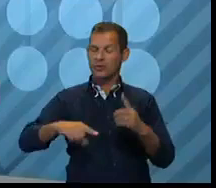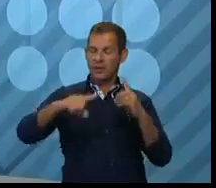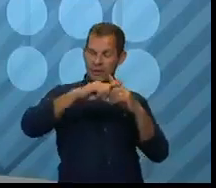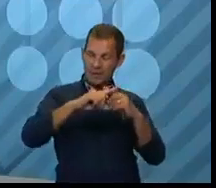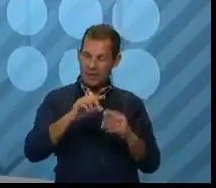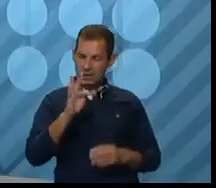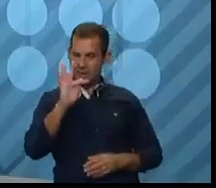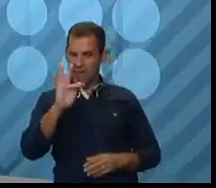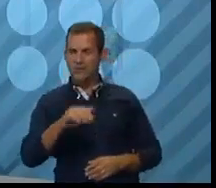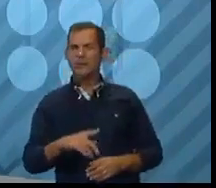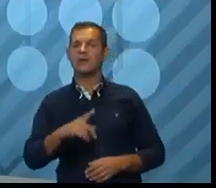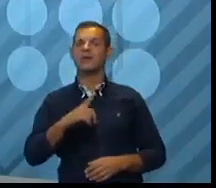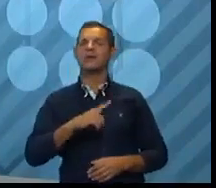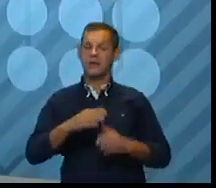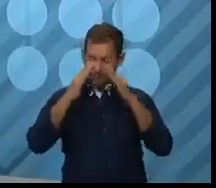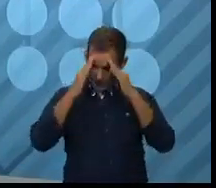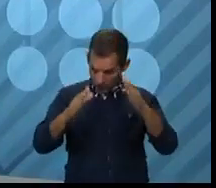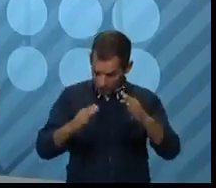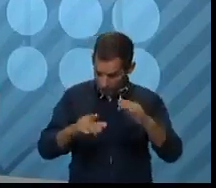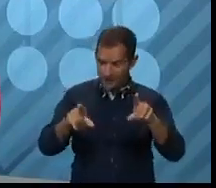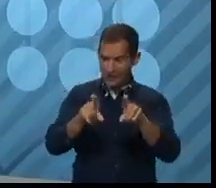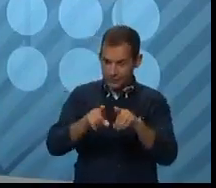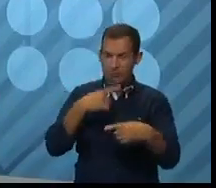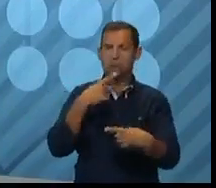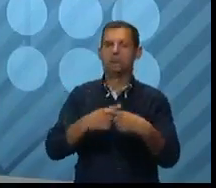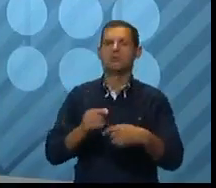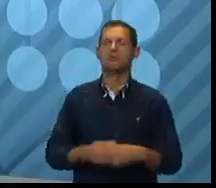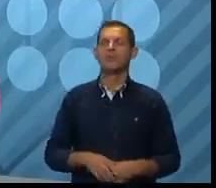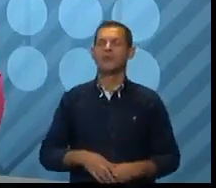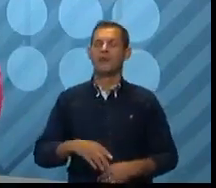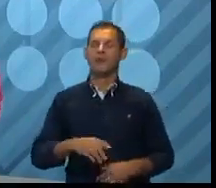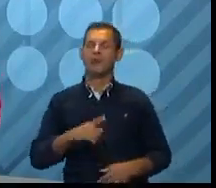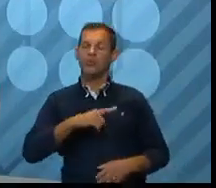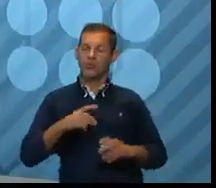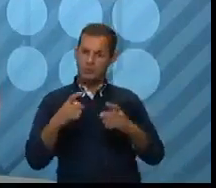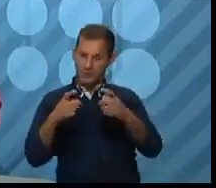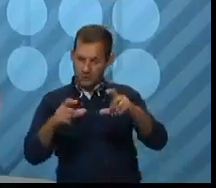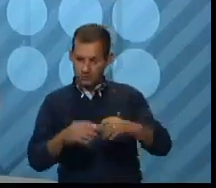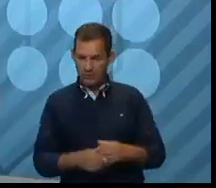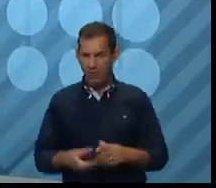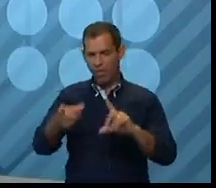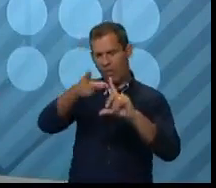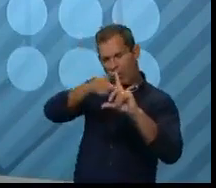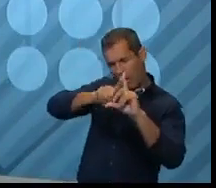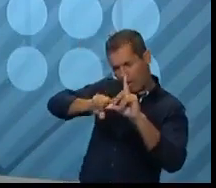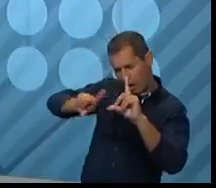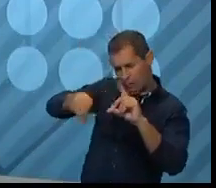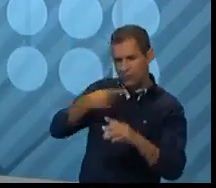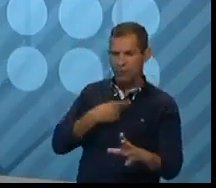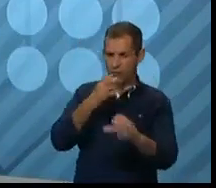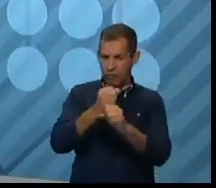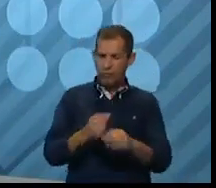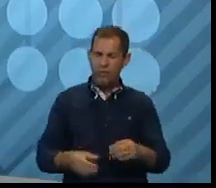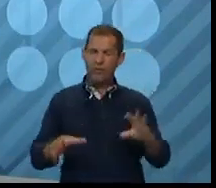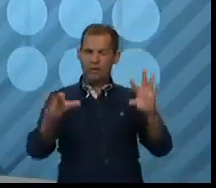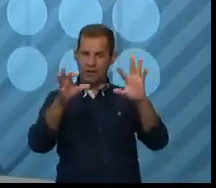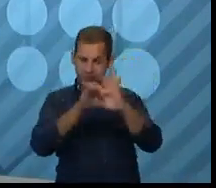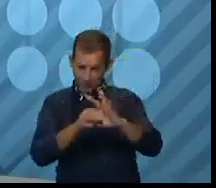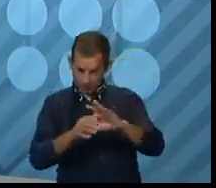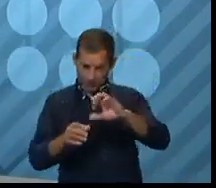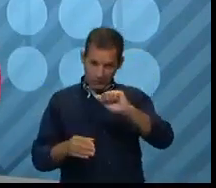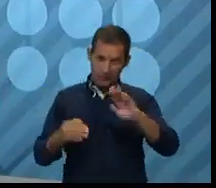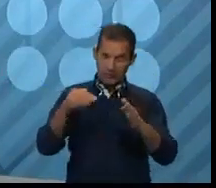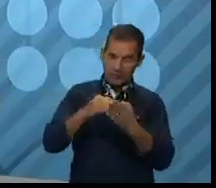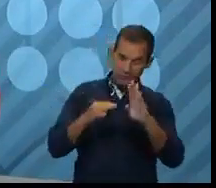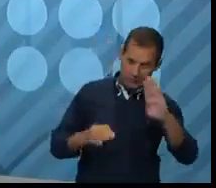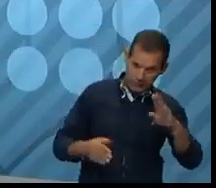função f. Então, você deve estar atento a isso. Por quê? Quando temos áreas entre curvas, nós vamos calcular a integral de a a